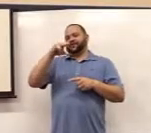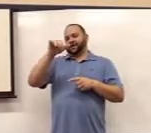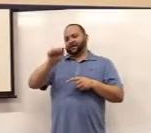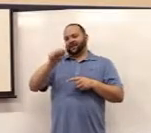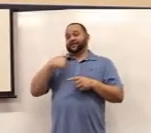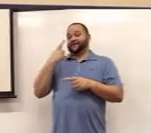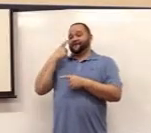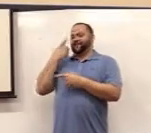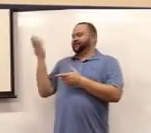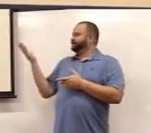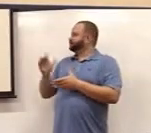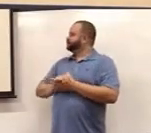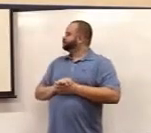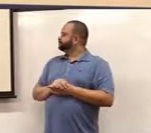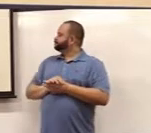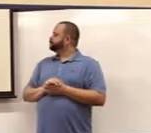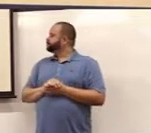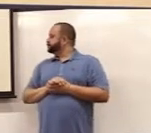Olha que loucura.